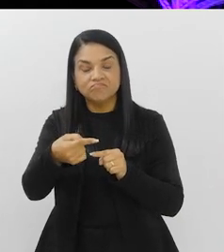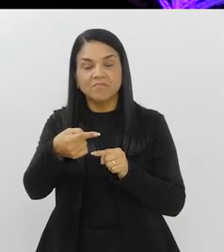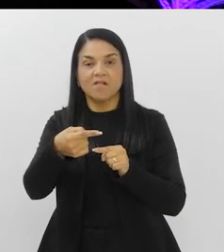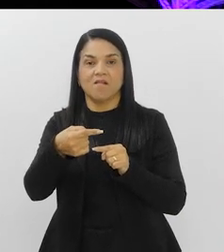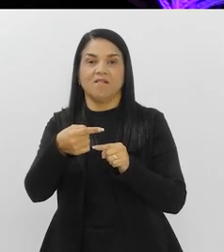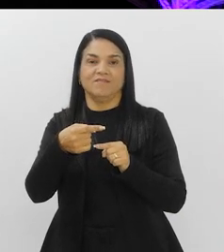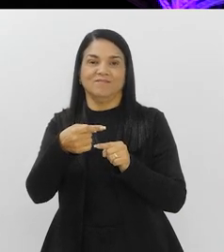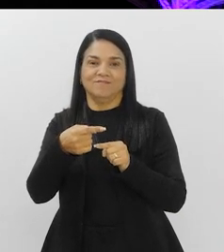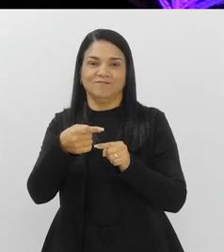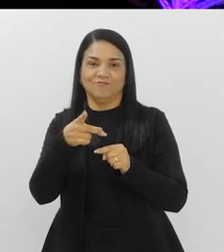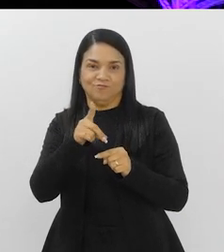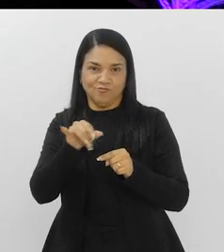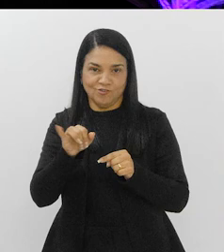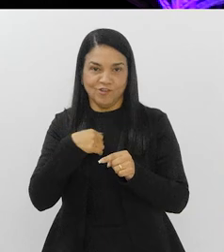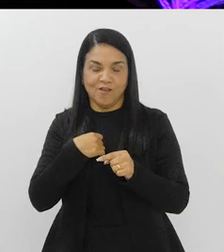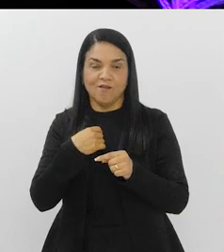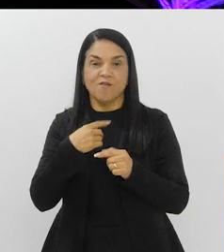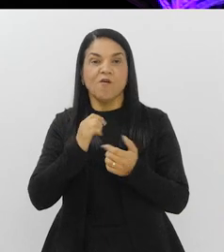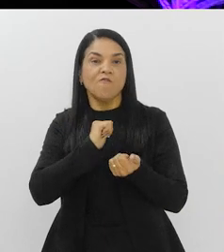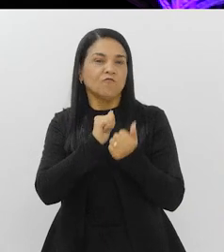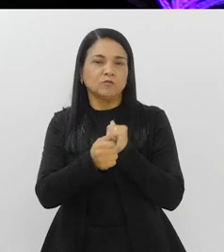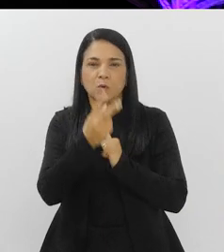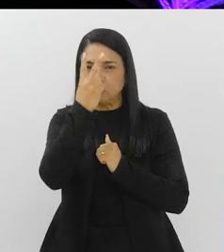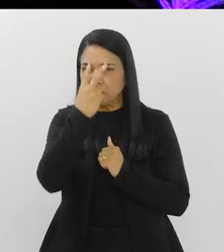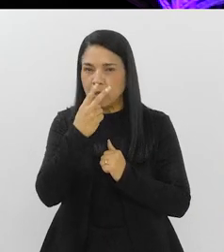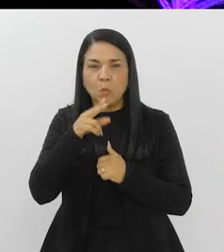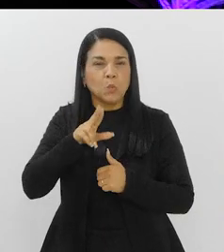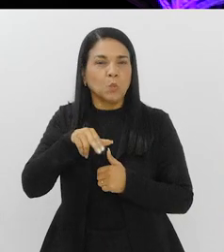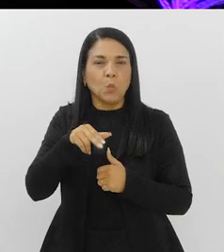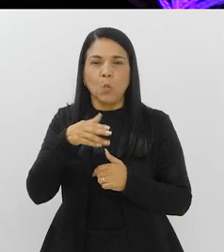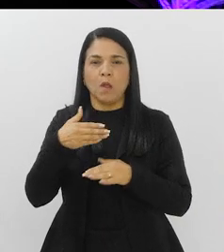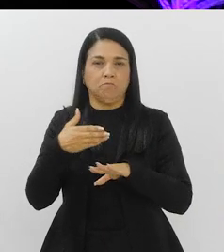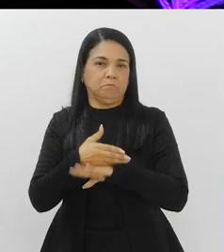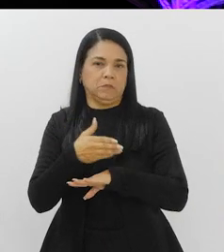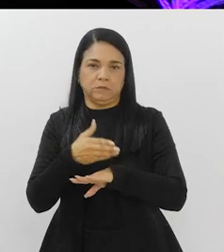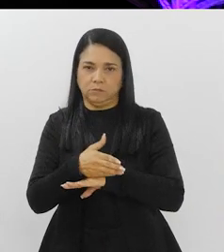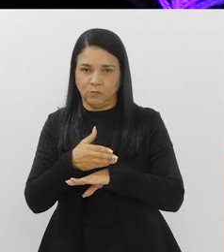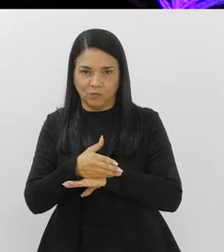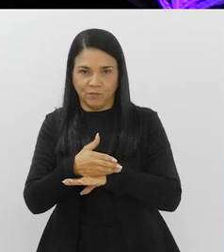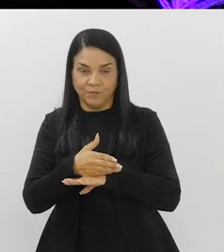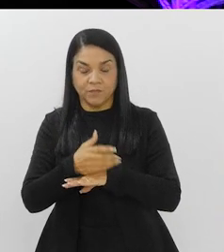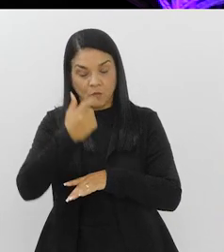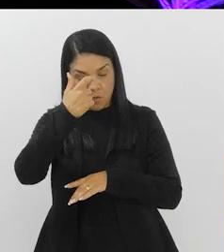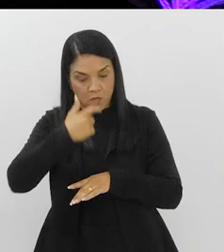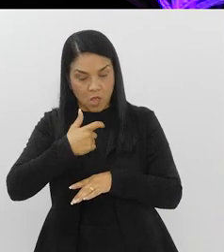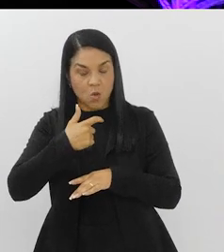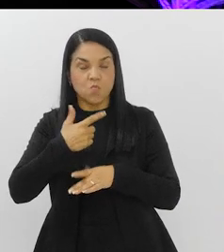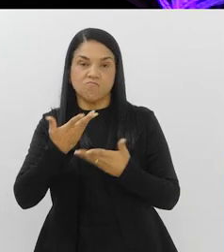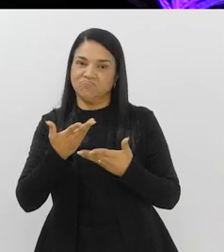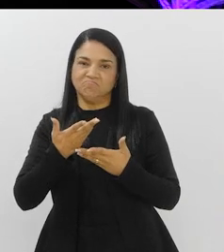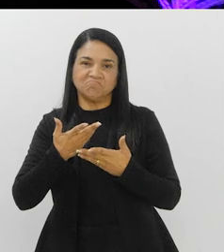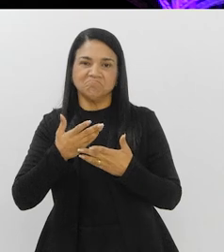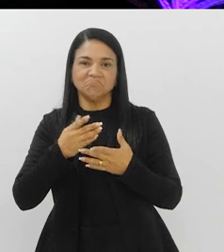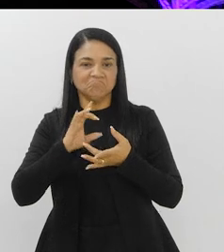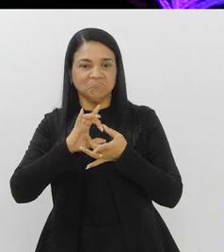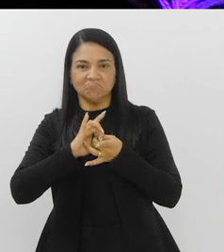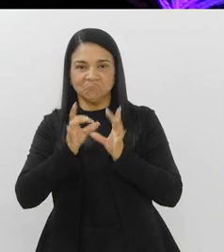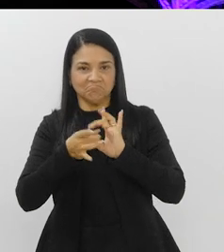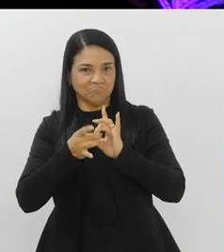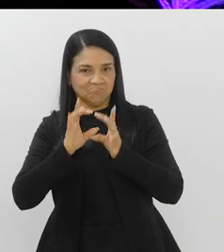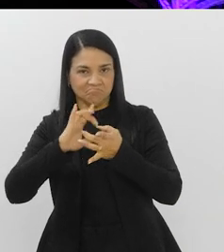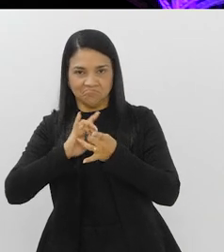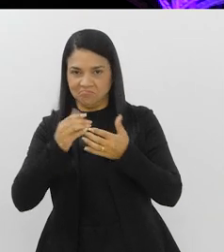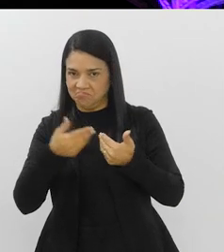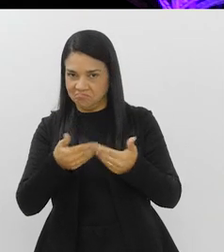seguinte então a gente não né o futebol de cergos nunca participou eh pelo menos enquanto eu joguei das aberturas mas